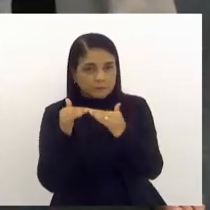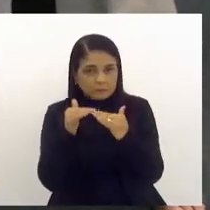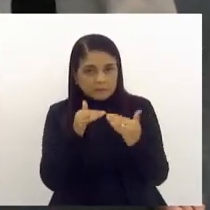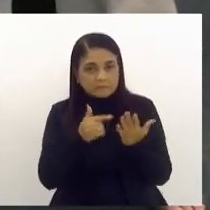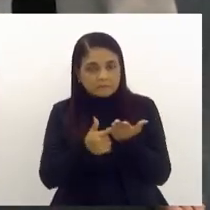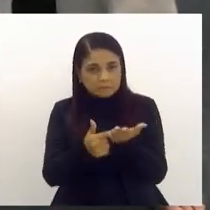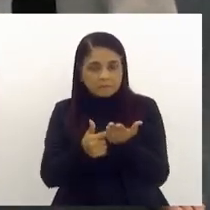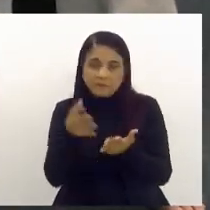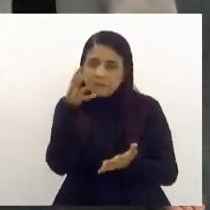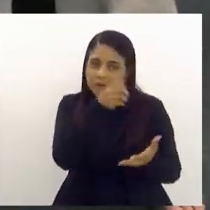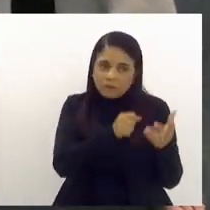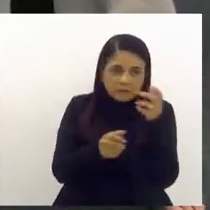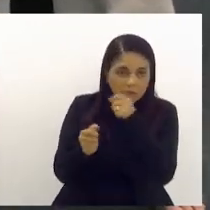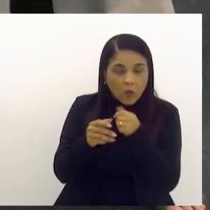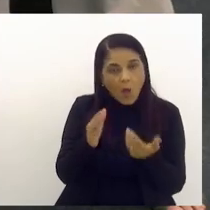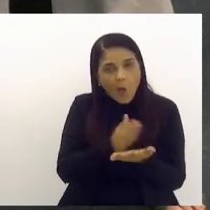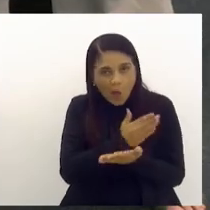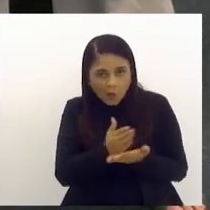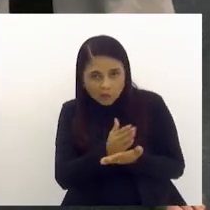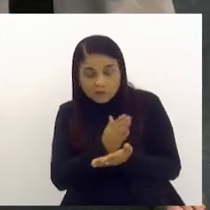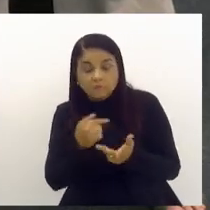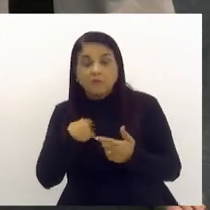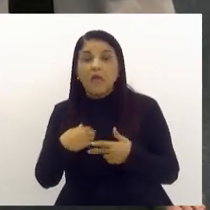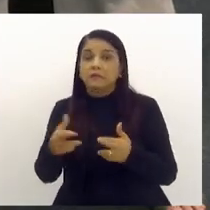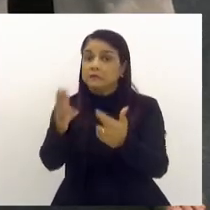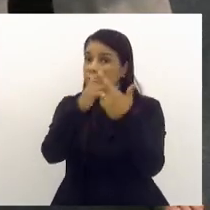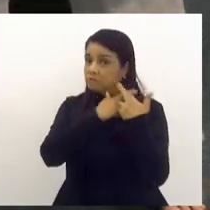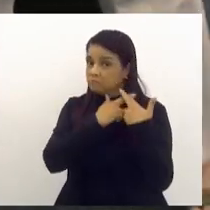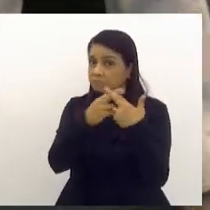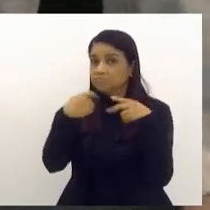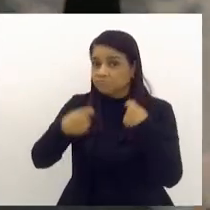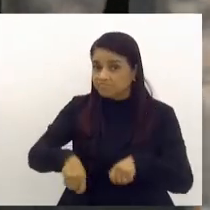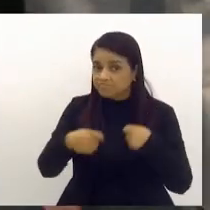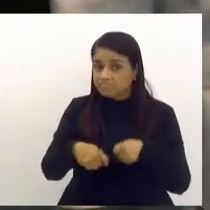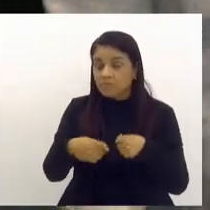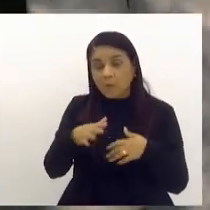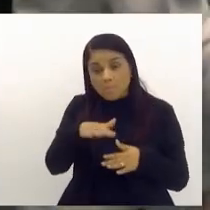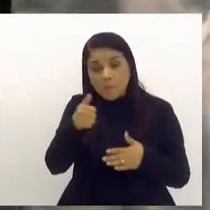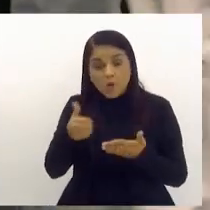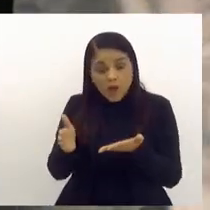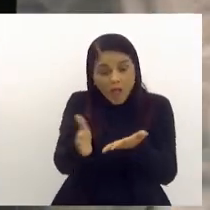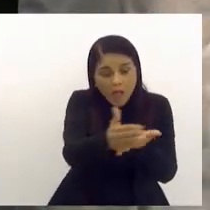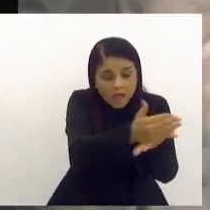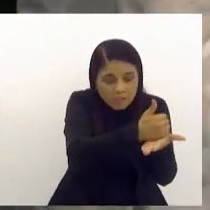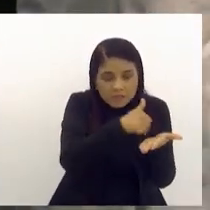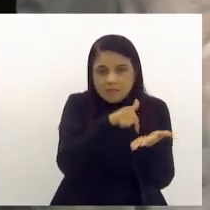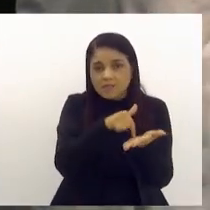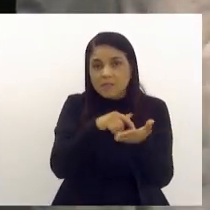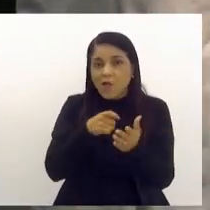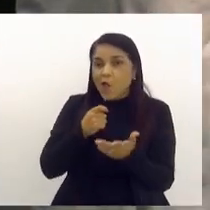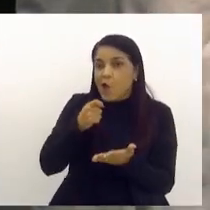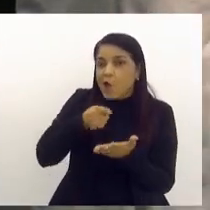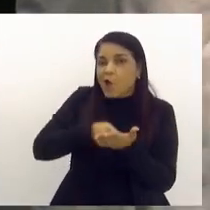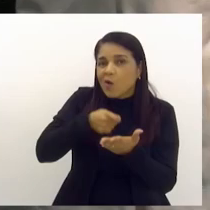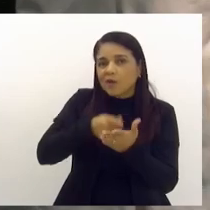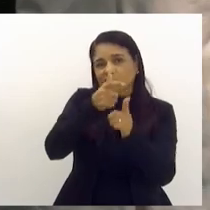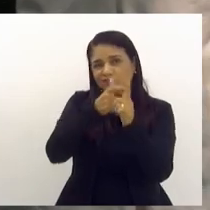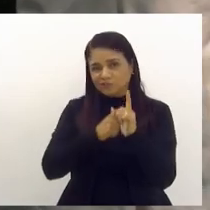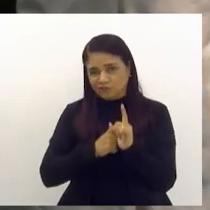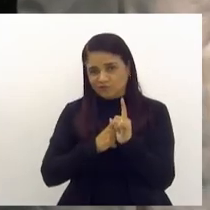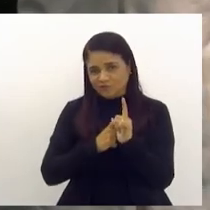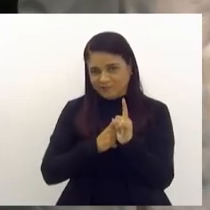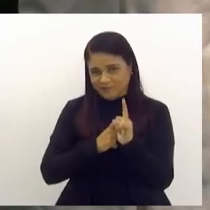para salvar. Mas a gente tem que ter responsabilidade para melhorar as receitas, para cobrar as dívidas